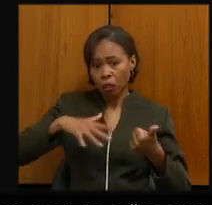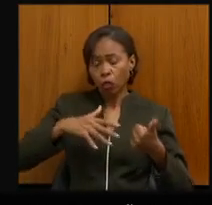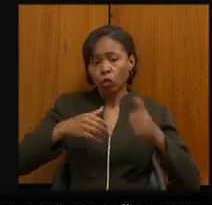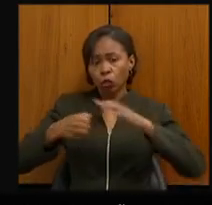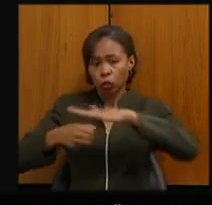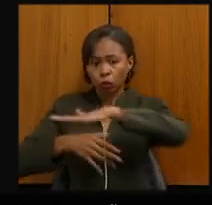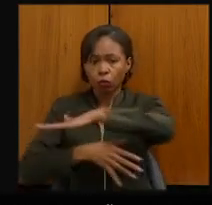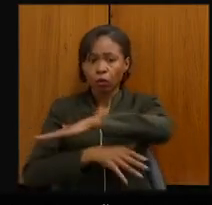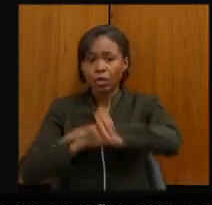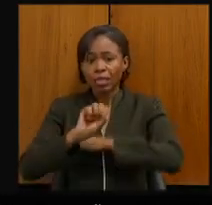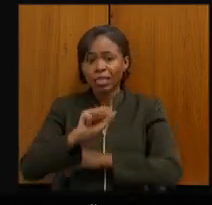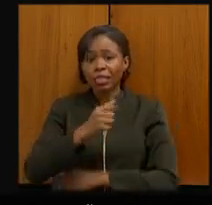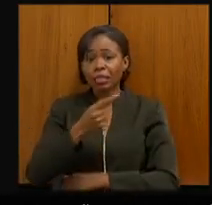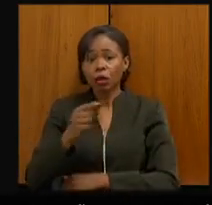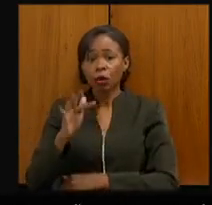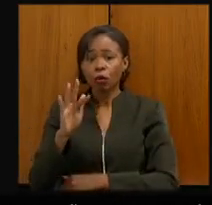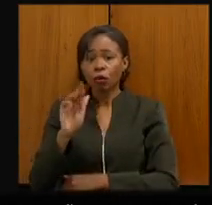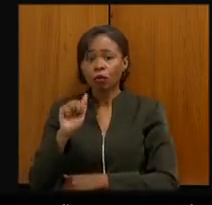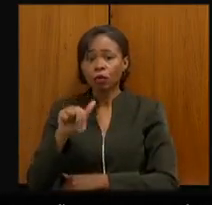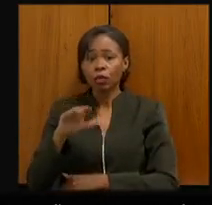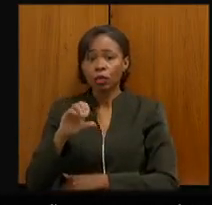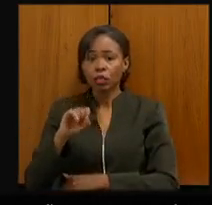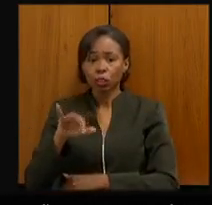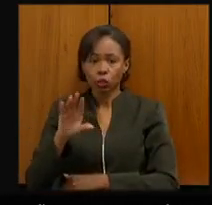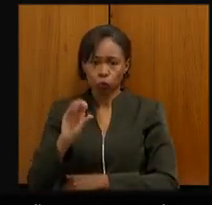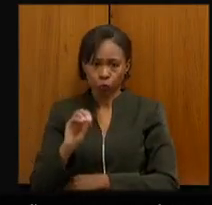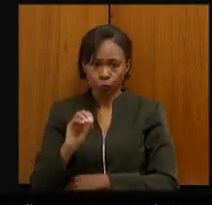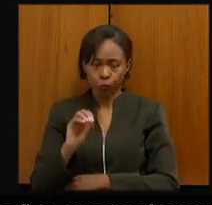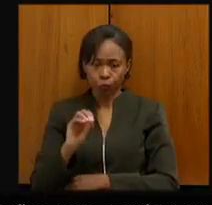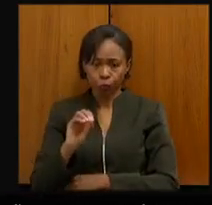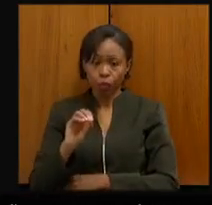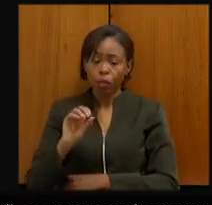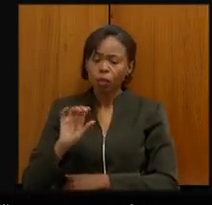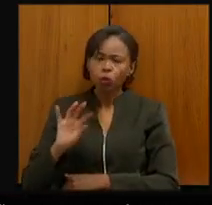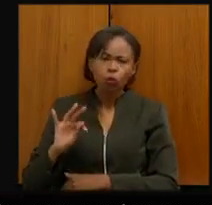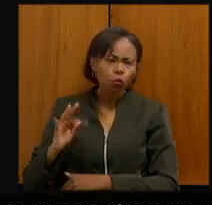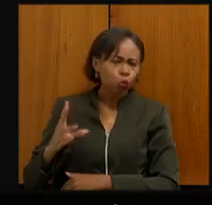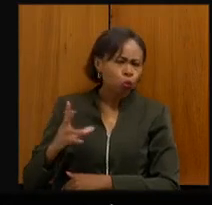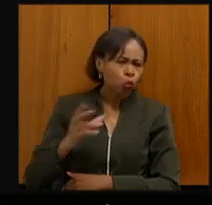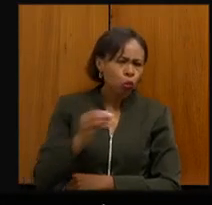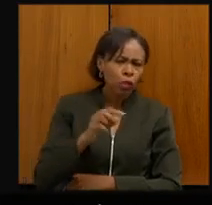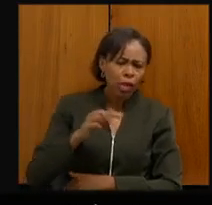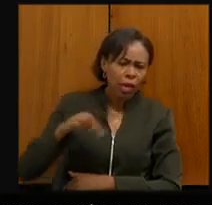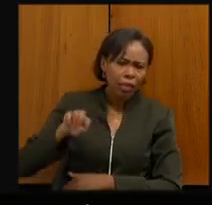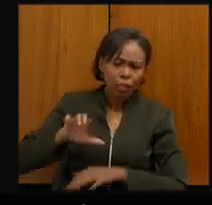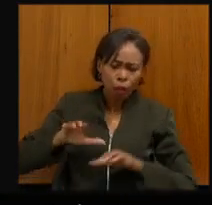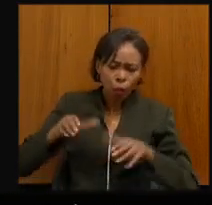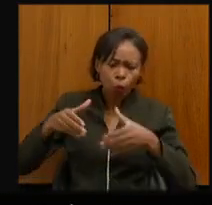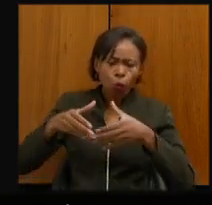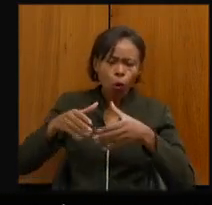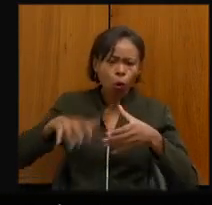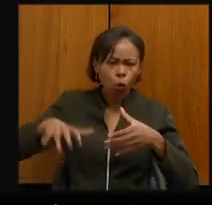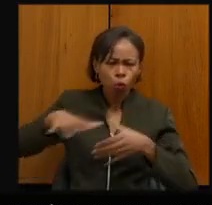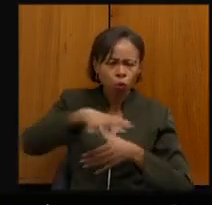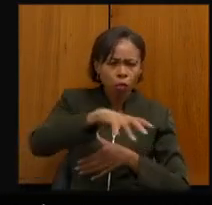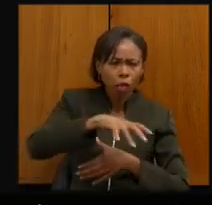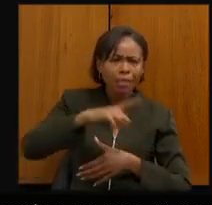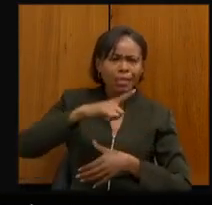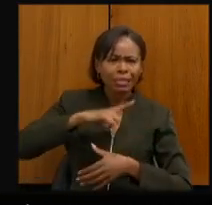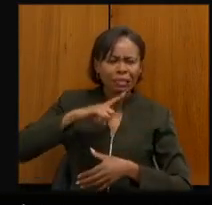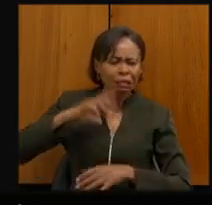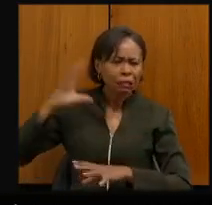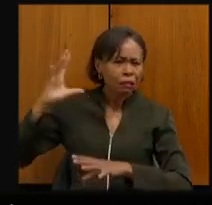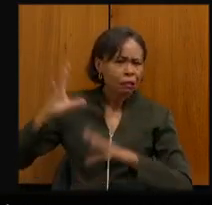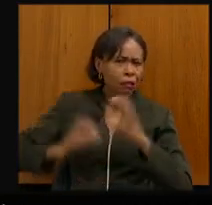essas comunidades Elas têm hoje né e após as comunidades que estão que tem conflitos que tem